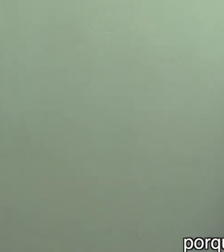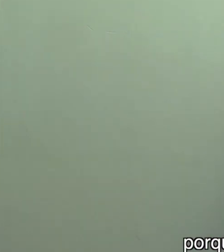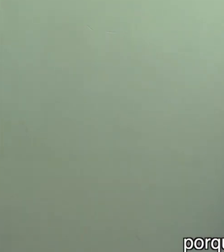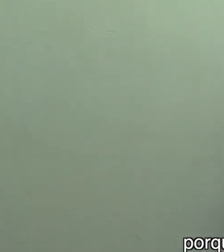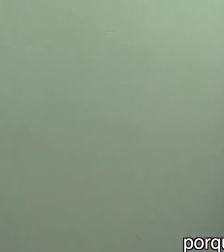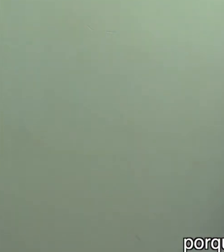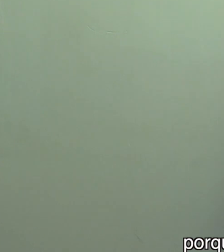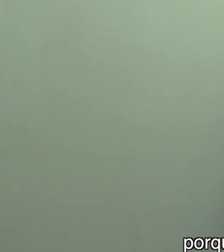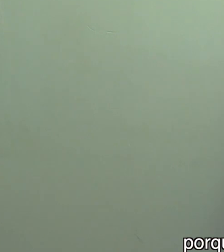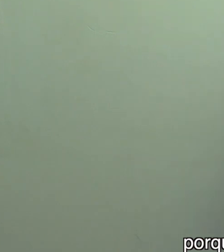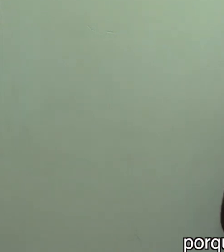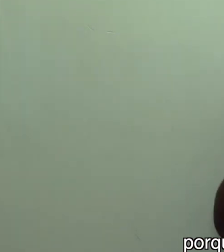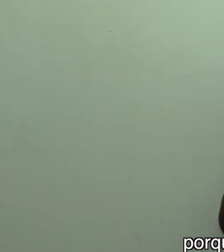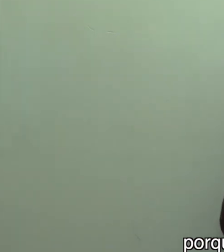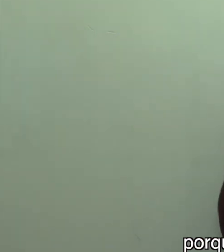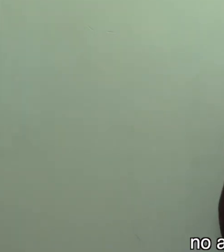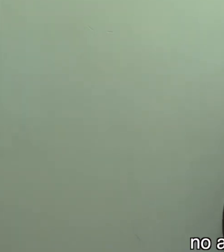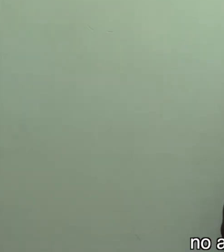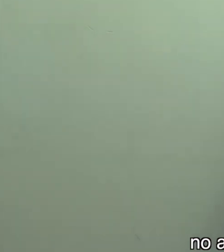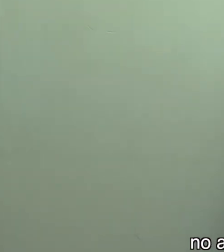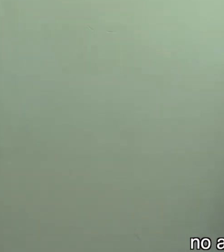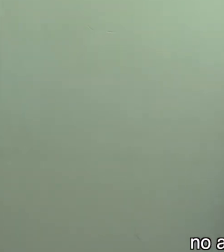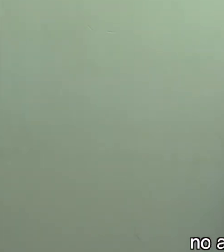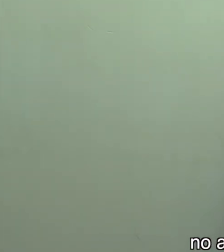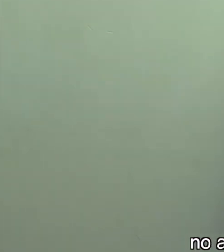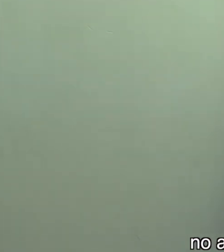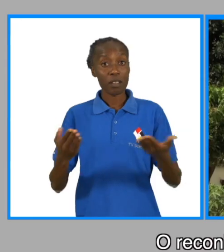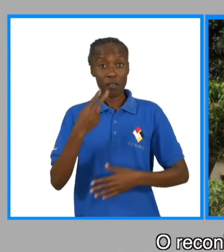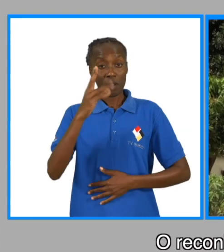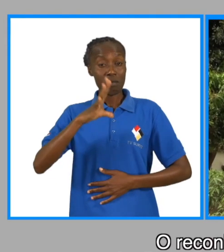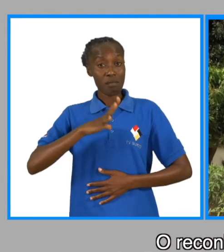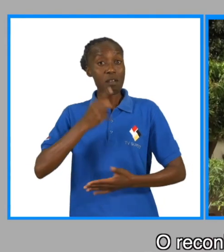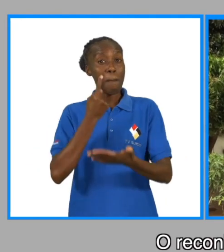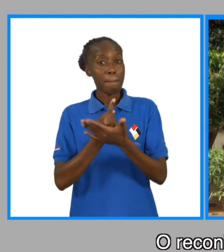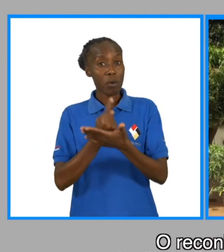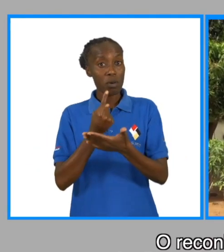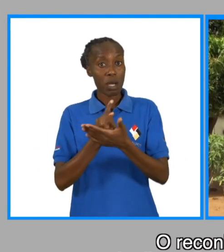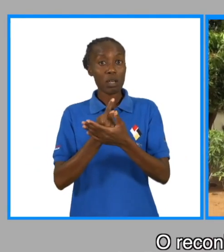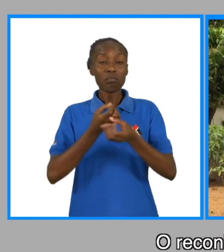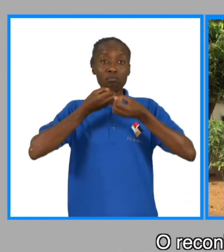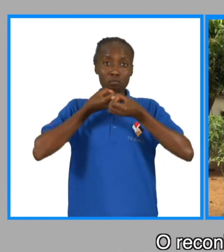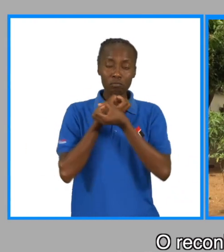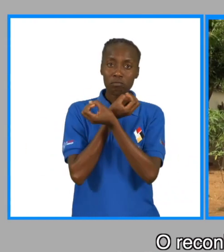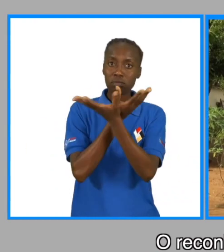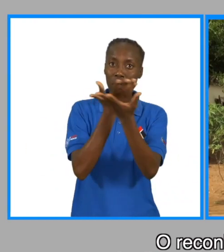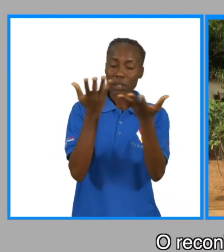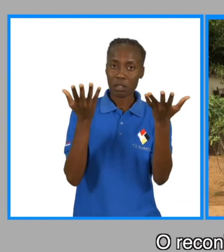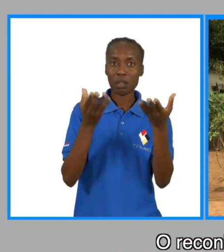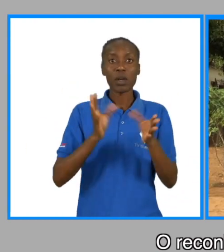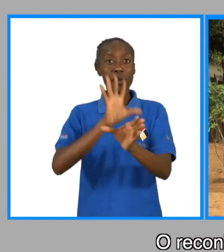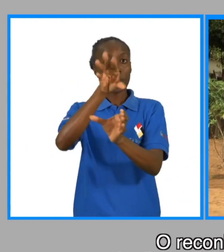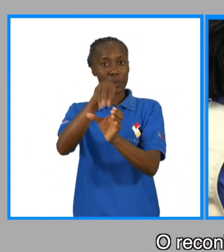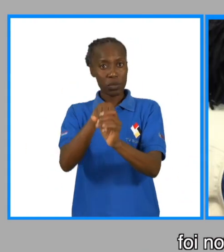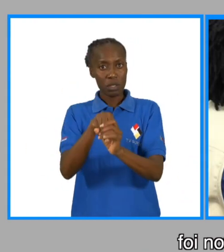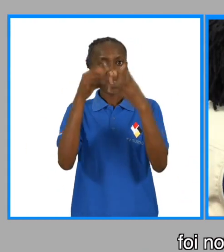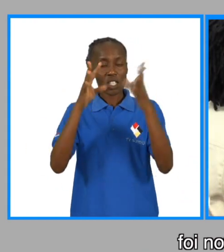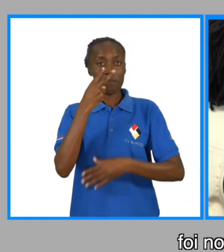ajudado muito as pessoas com deficiência a terem acesso à informação. O reconhecimento e importância da disponibilização de informação